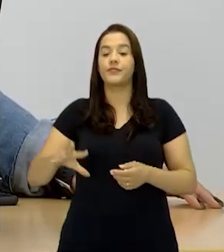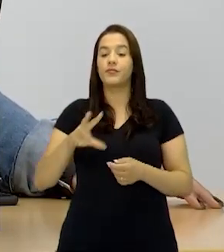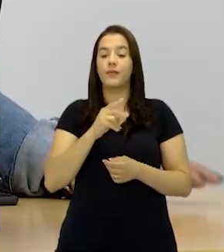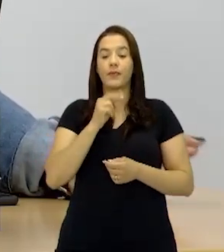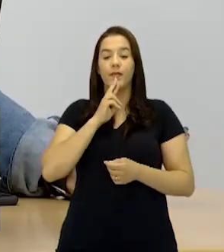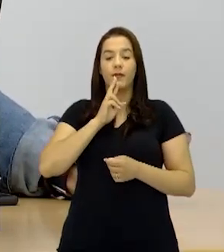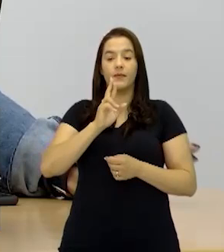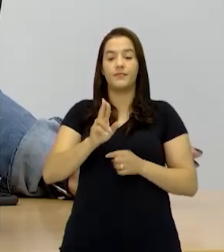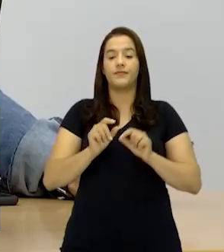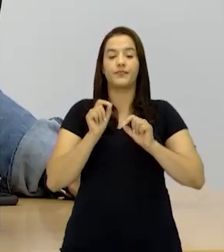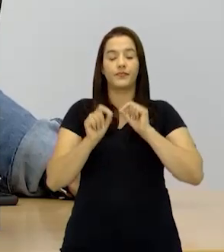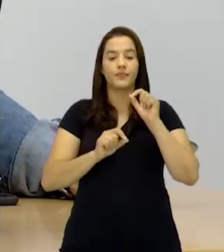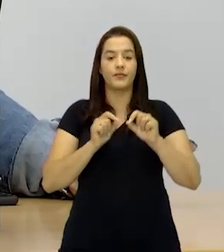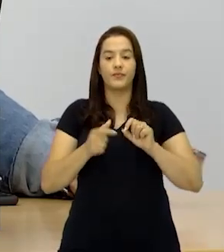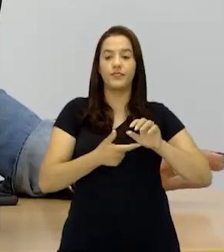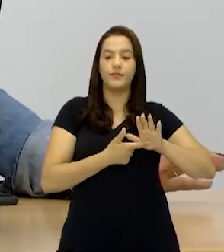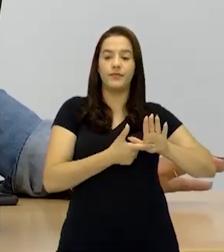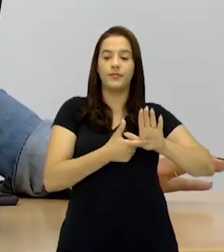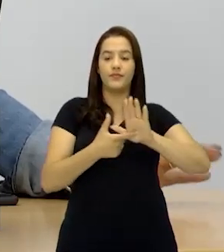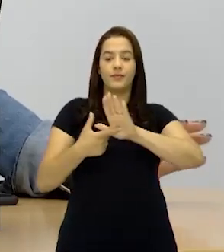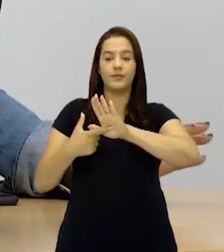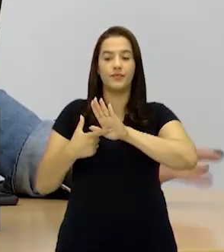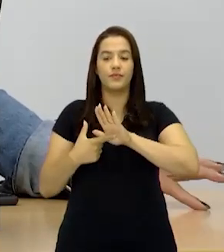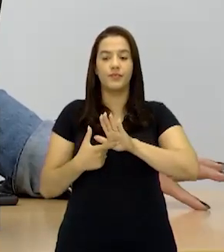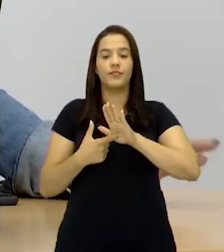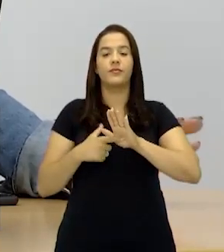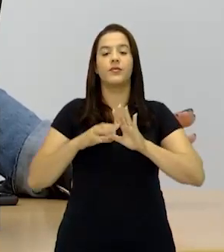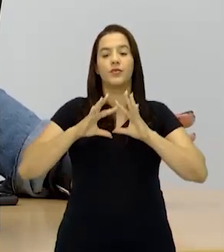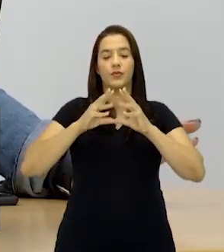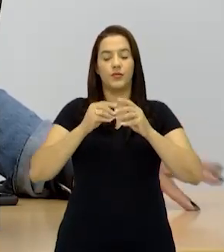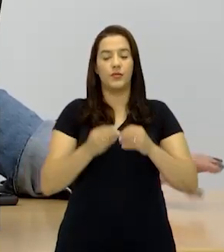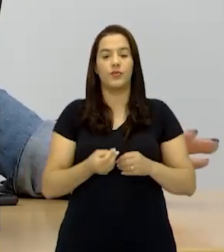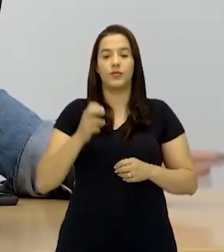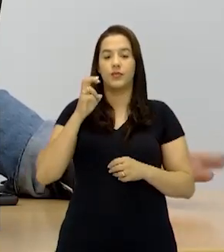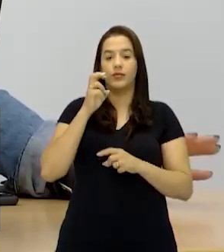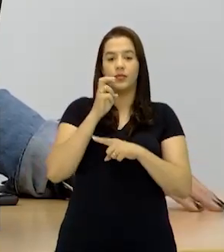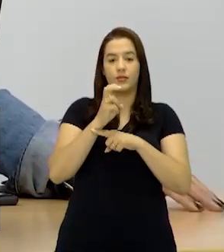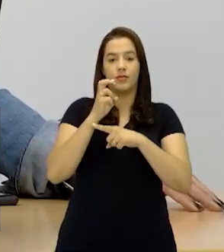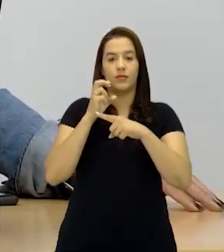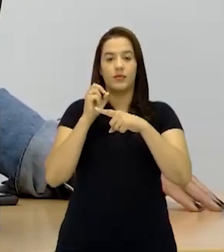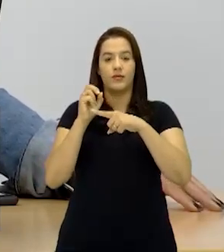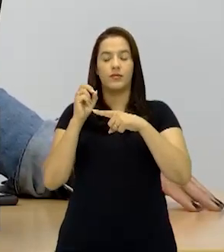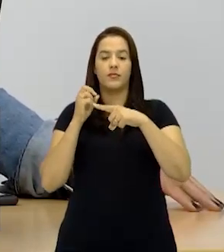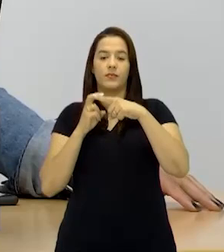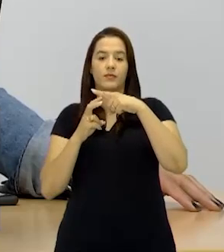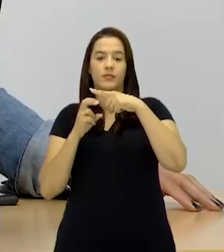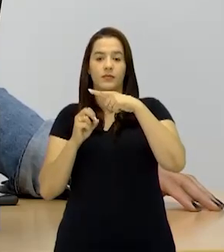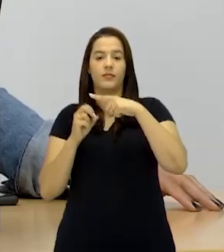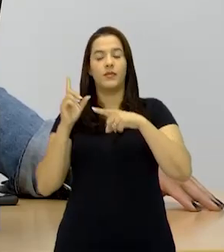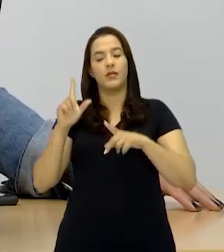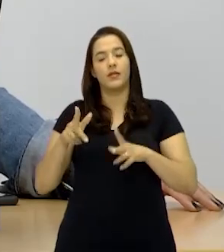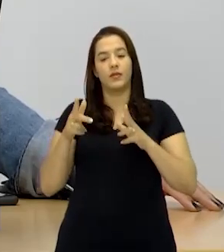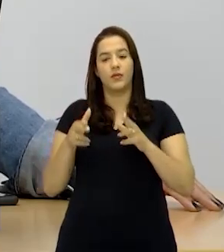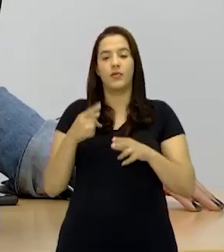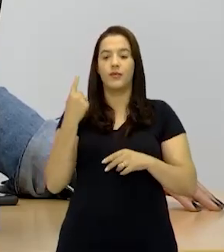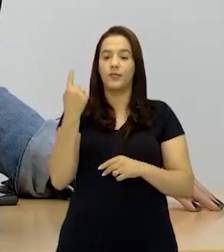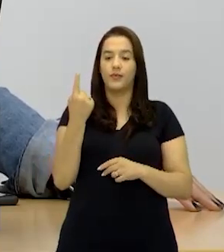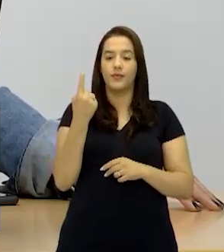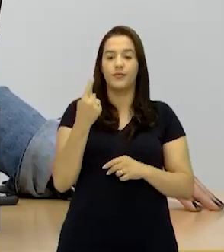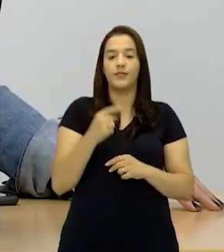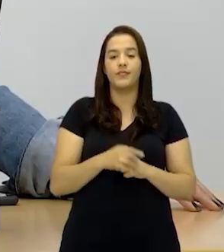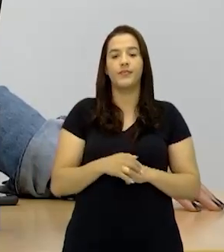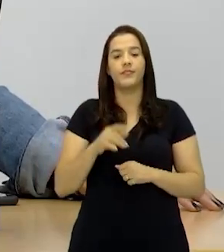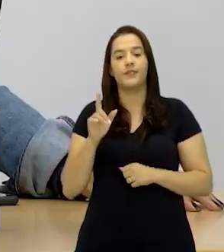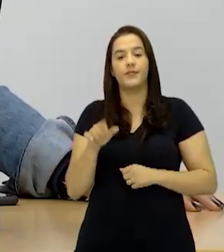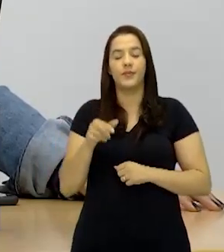seguinte: para representar a parte inteira, 50 sobre 50 é igual a 1. Os alunos da Adelaide Rosa, da